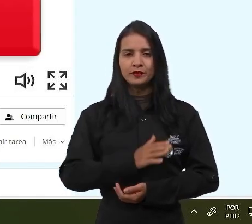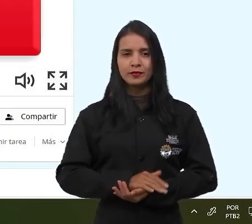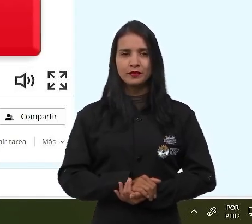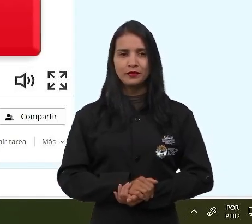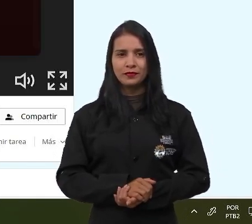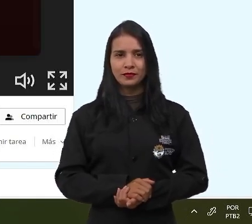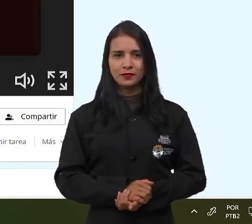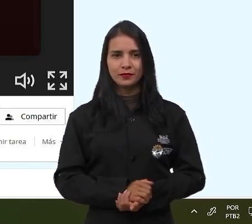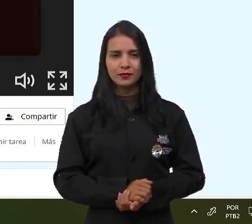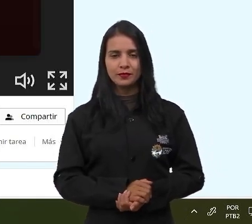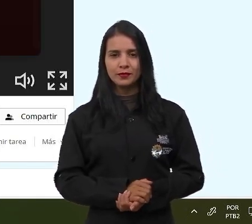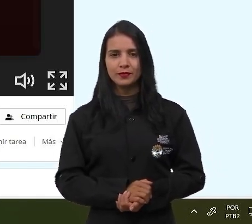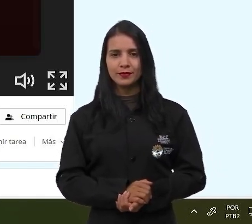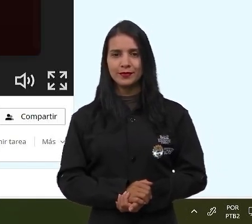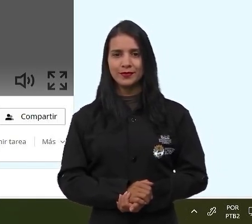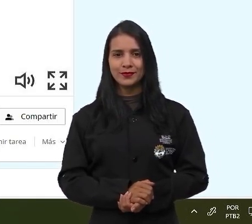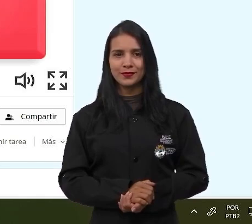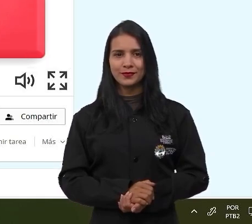A atividade 3.